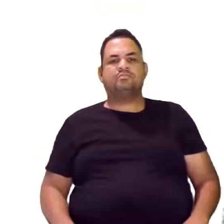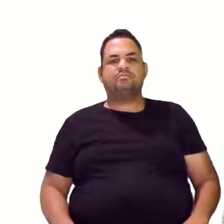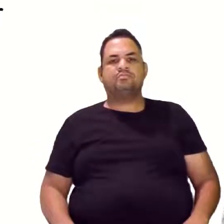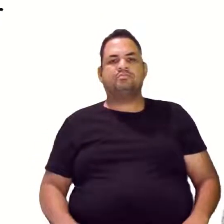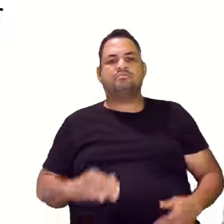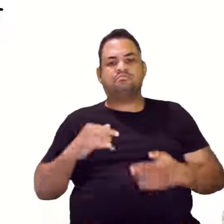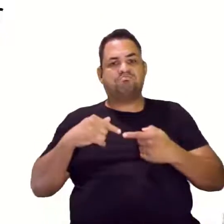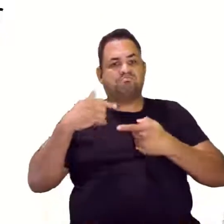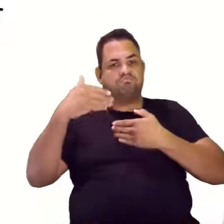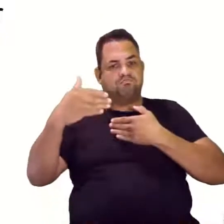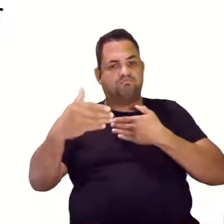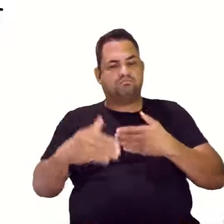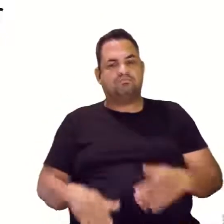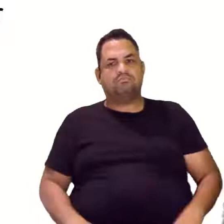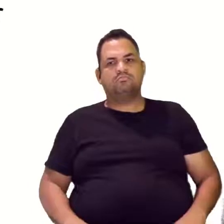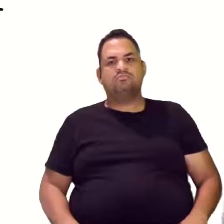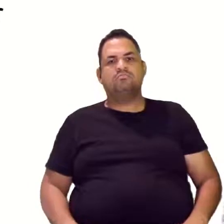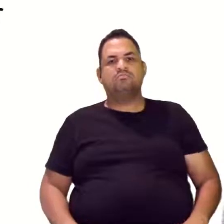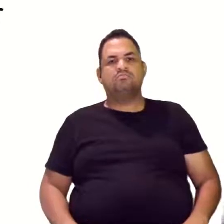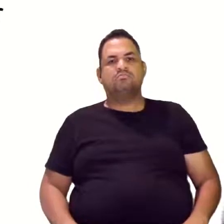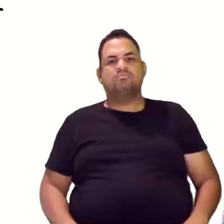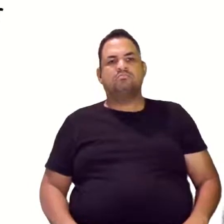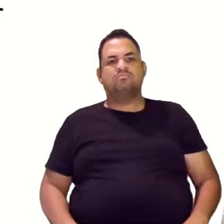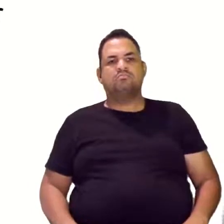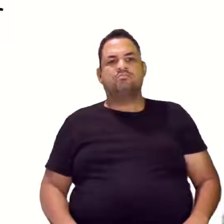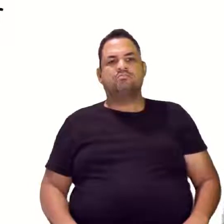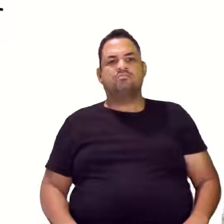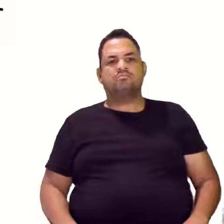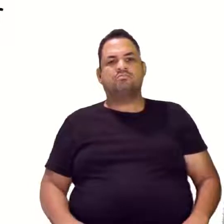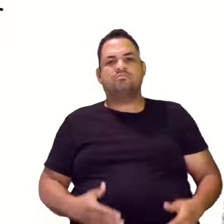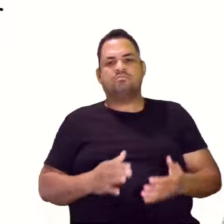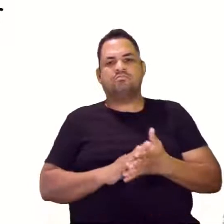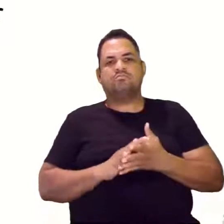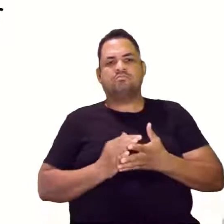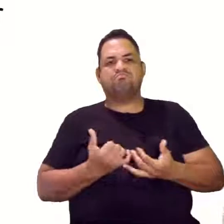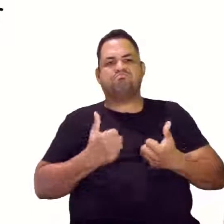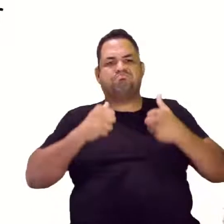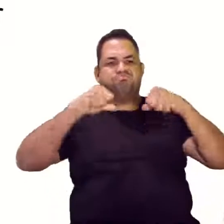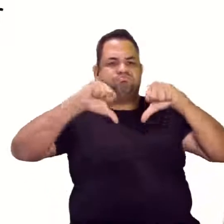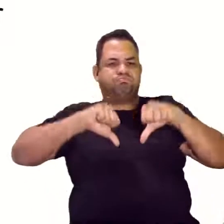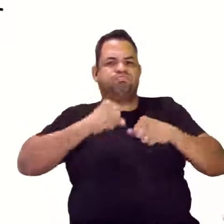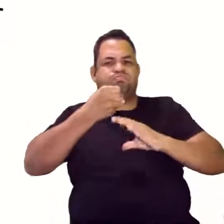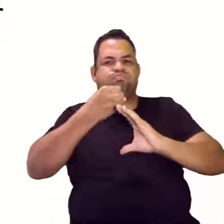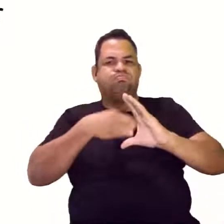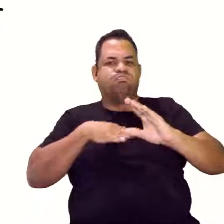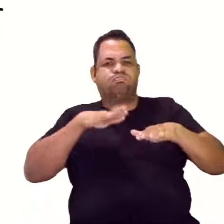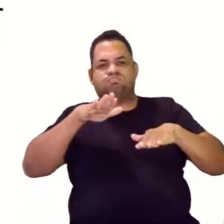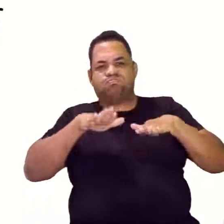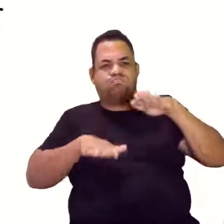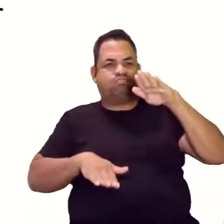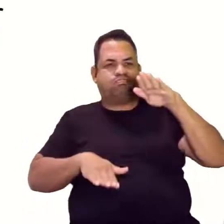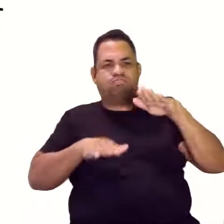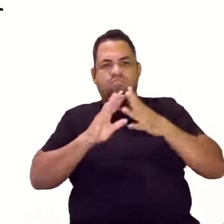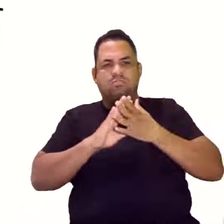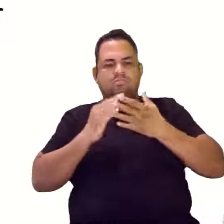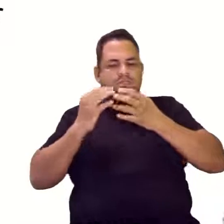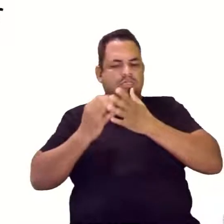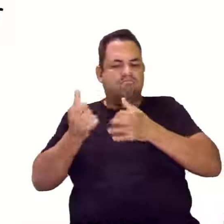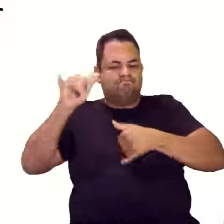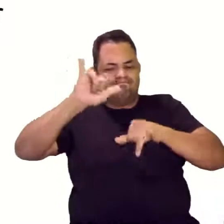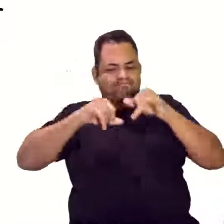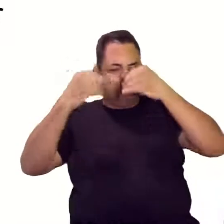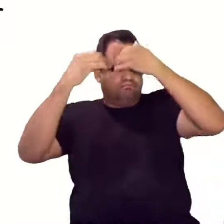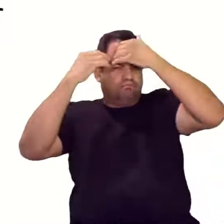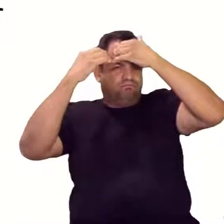questão subsequente. Então vamos ver. Aí vamos lá. Ó. A depressão caracteriza-se por um desequilíbrio na química